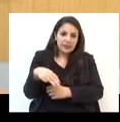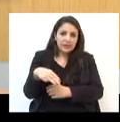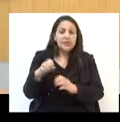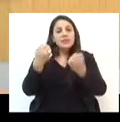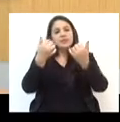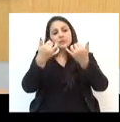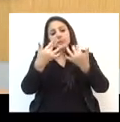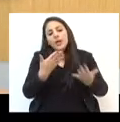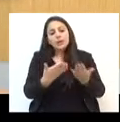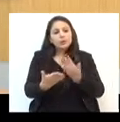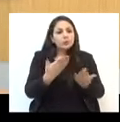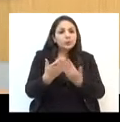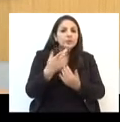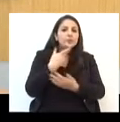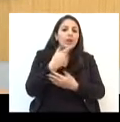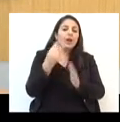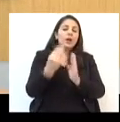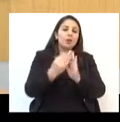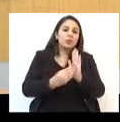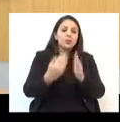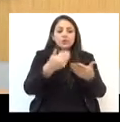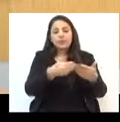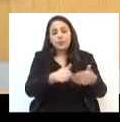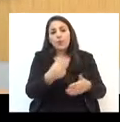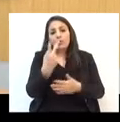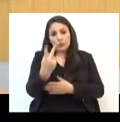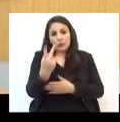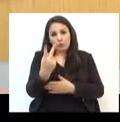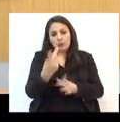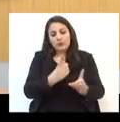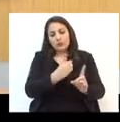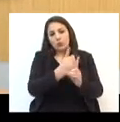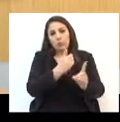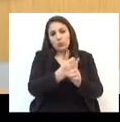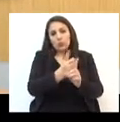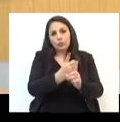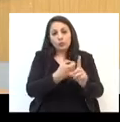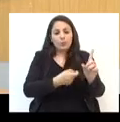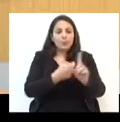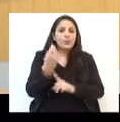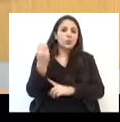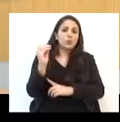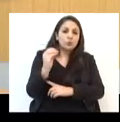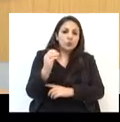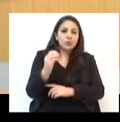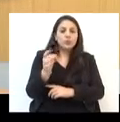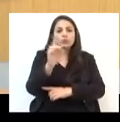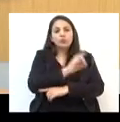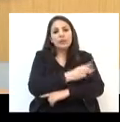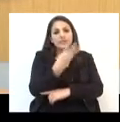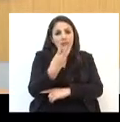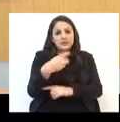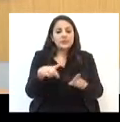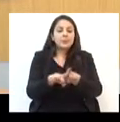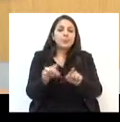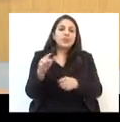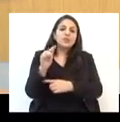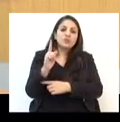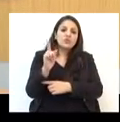dúvidas e abordar os conteúdos das provas em 2 encontros no mês de outubro, nos dias 3 e